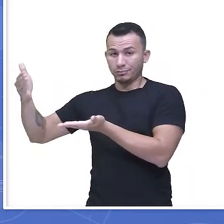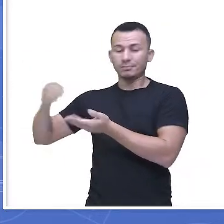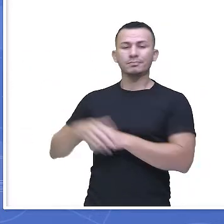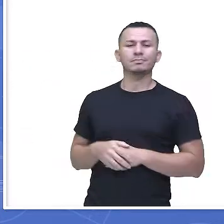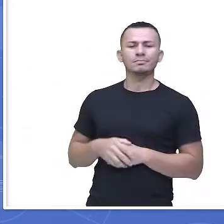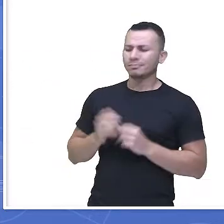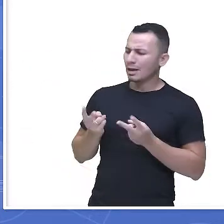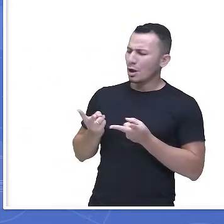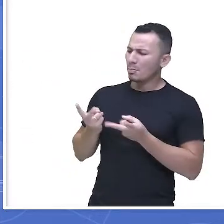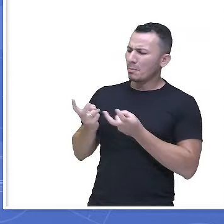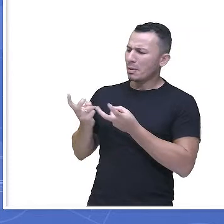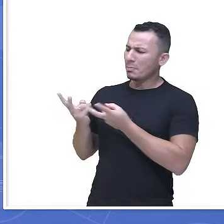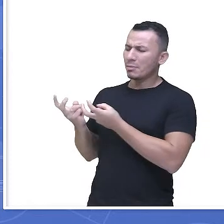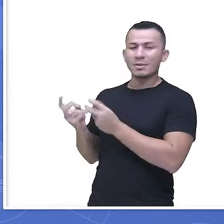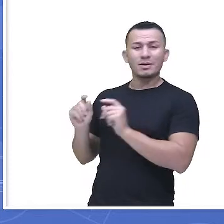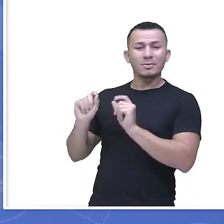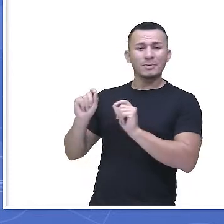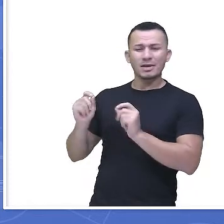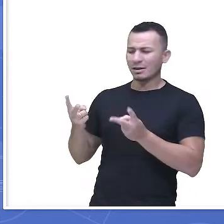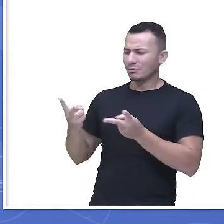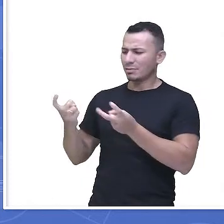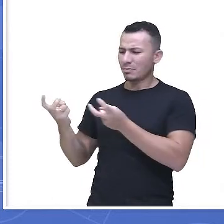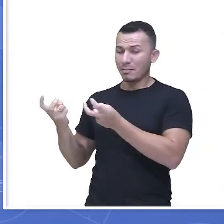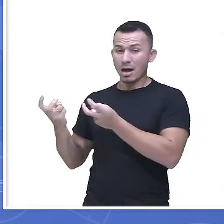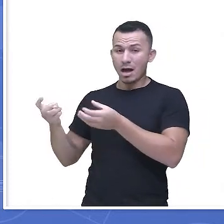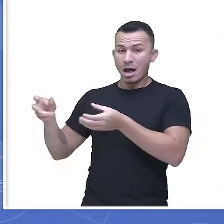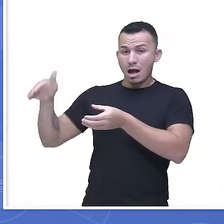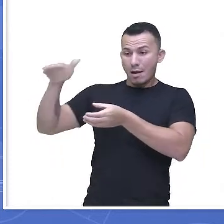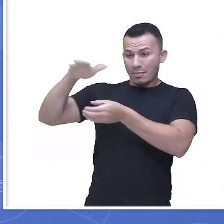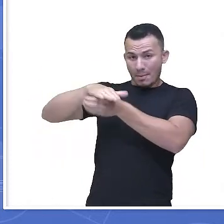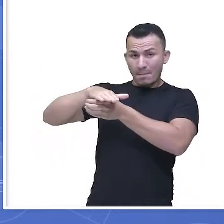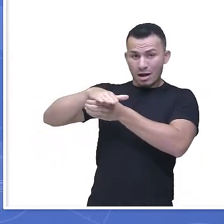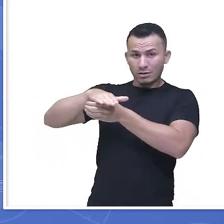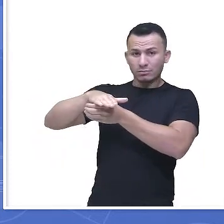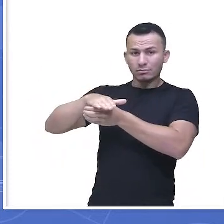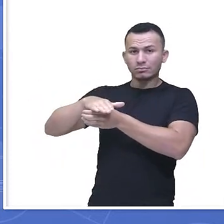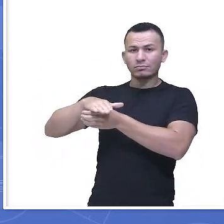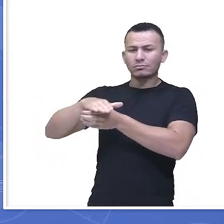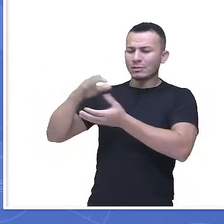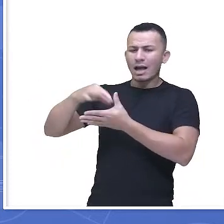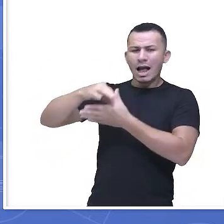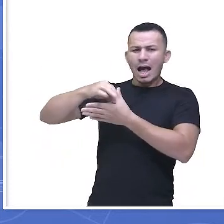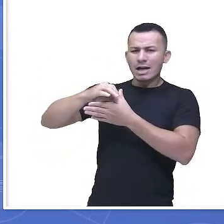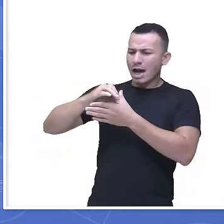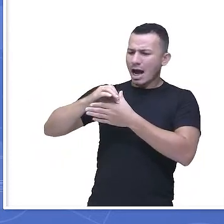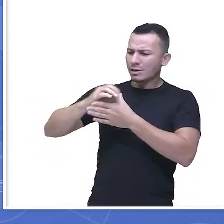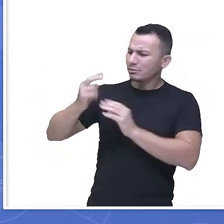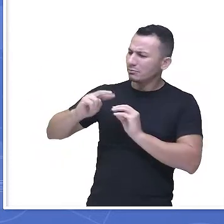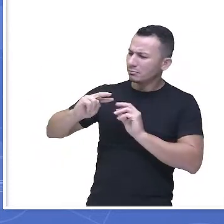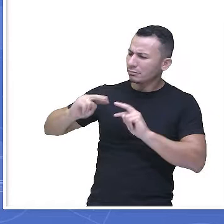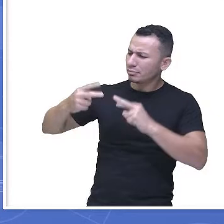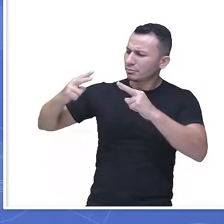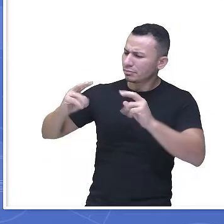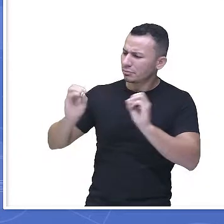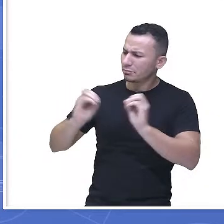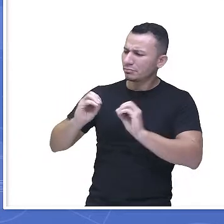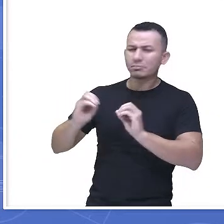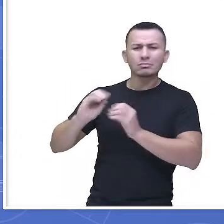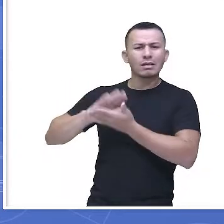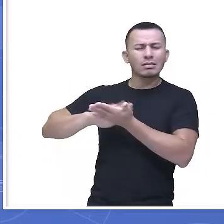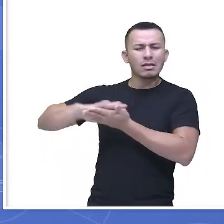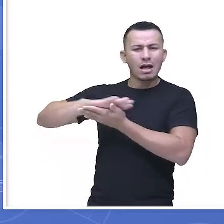percebeu foi o seguinte, que os que estavam tampados, a carne não evoluiu aqui para produção